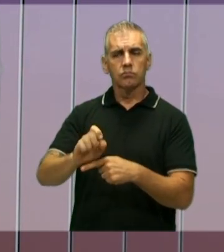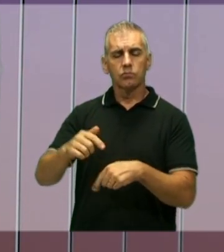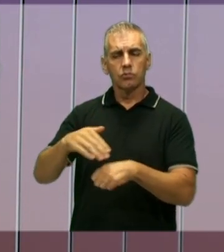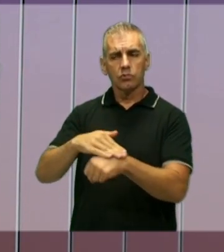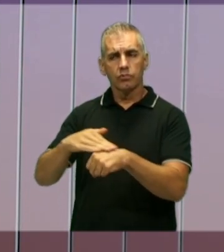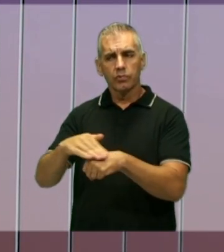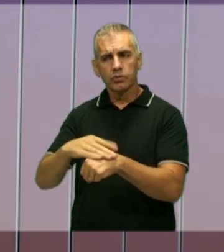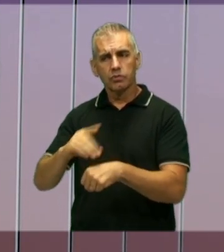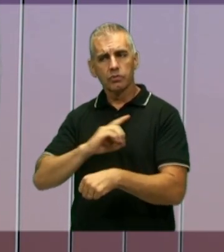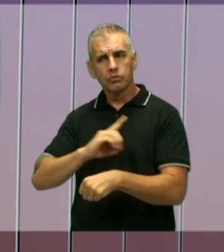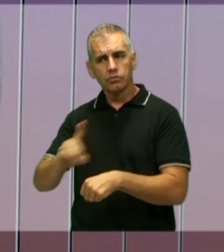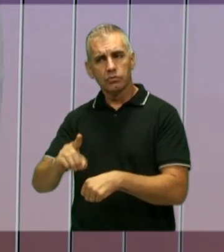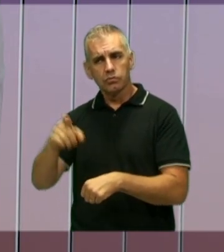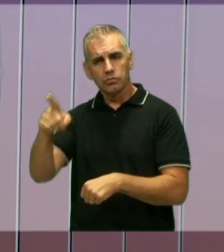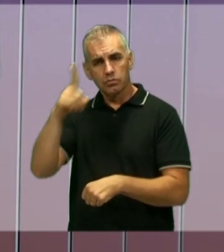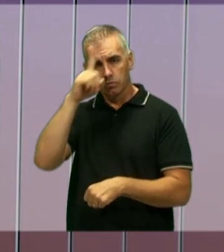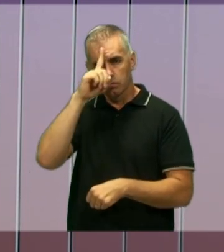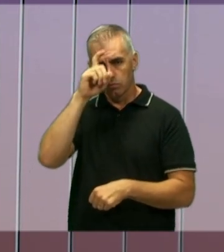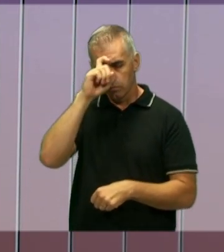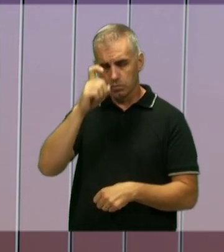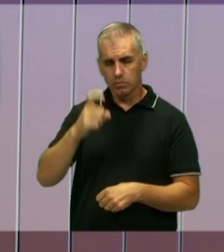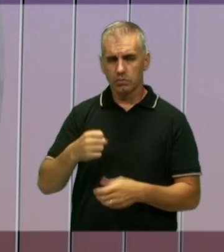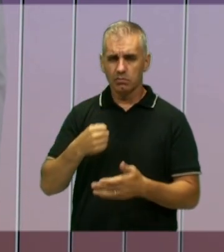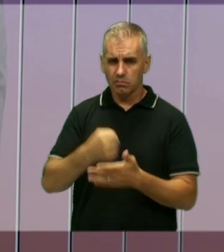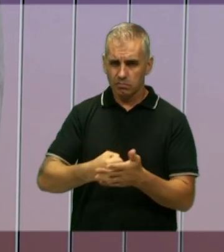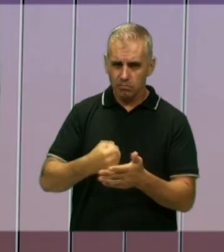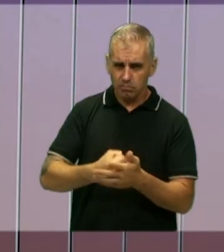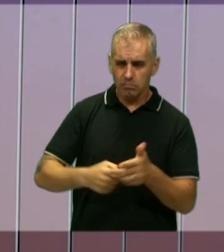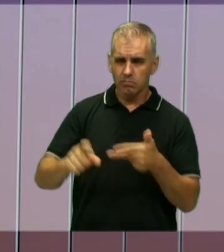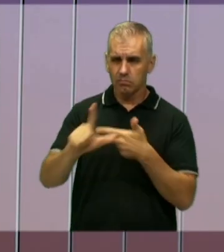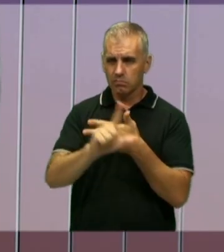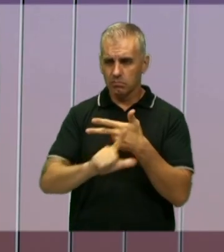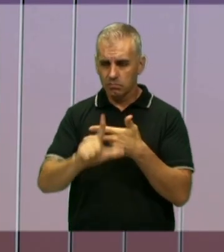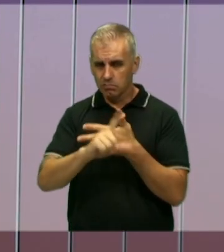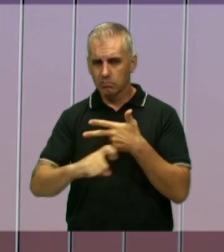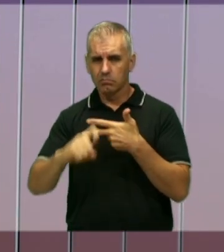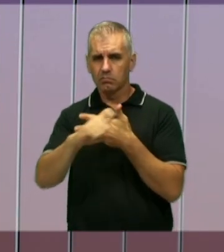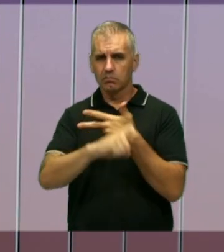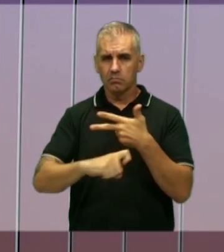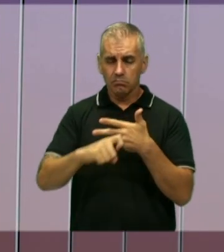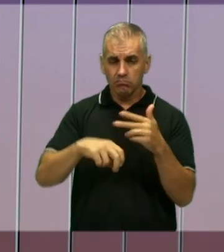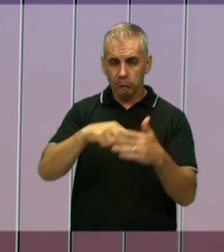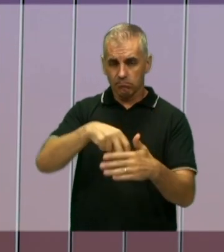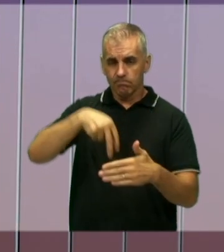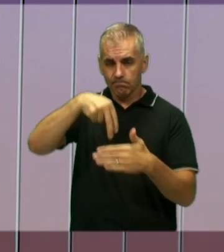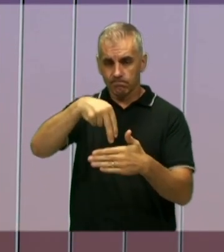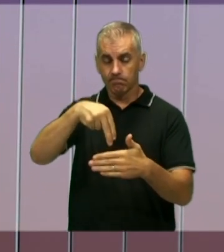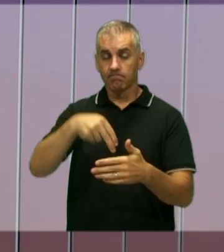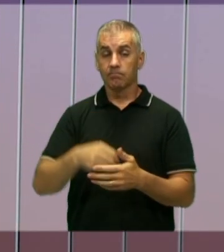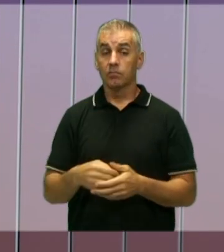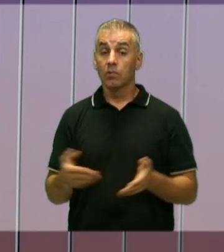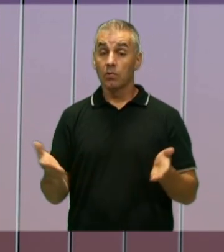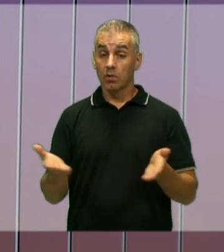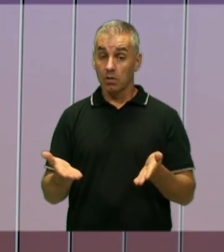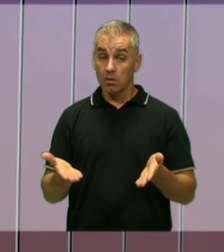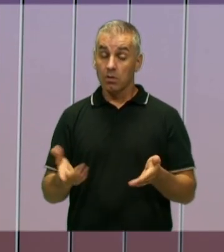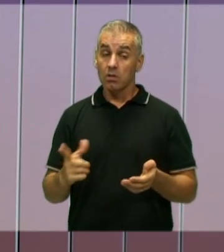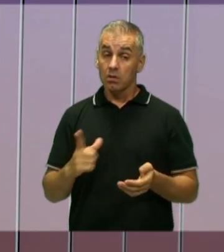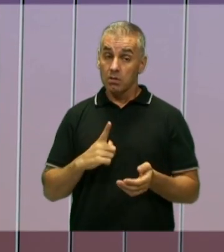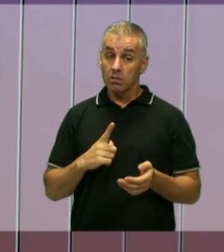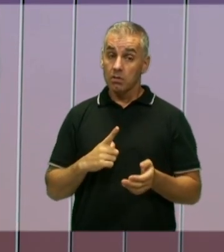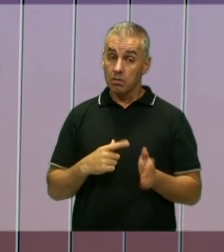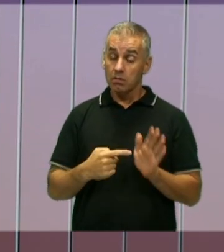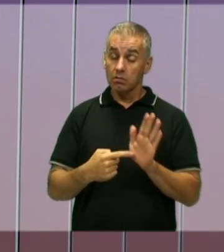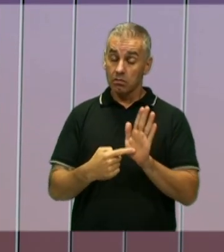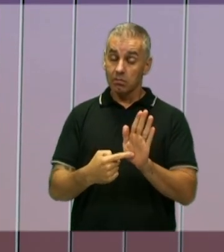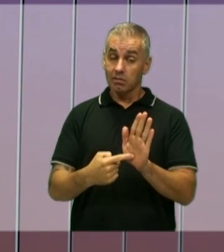médica, levei para o executivo, forcei aqui pelo legislativo, falei várias vezes na tribuna, falei no plenário, enfim. Hoje eu tenho a satisfação de falar para ti